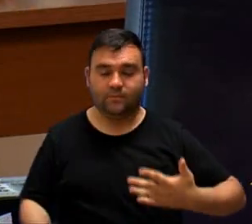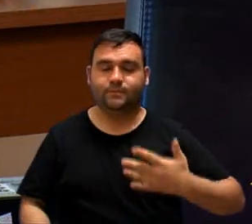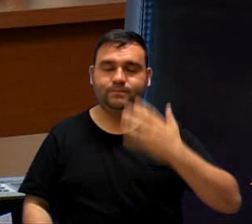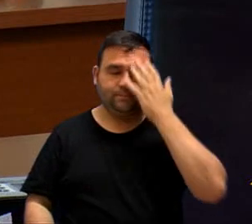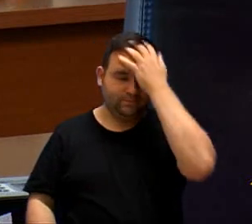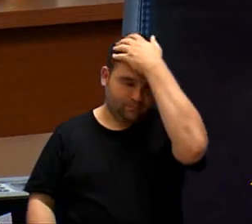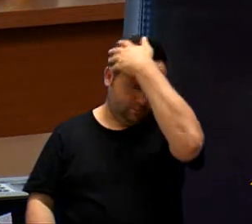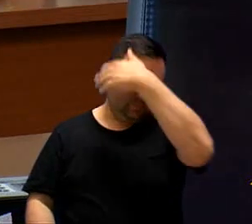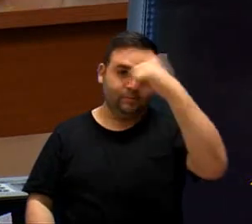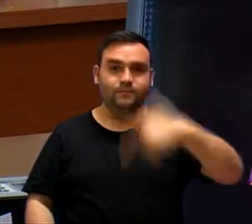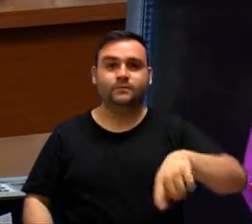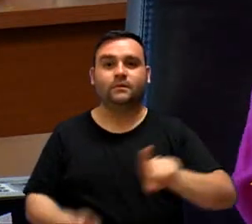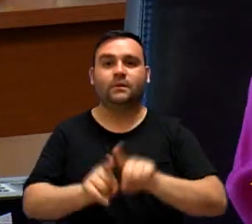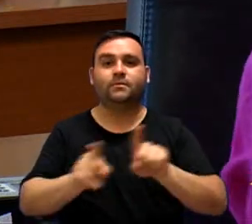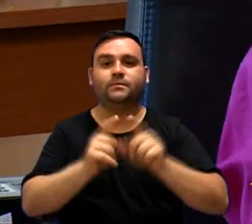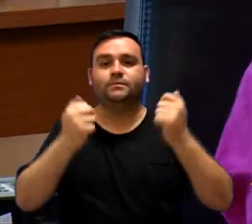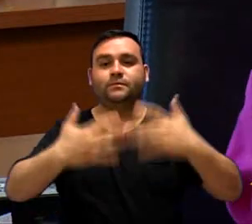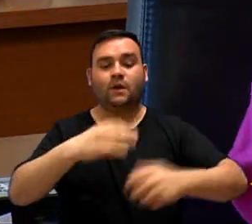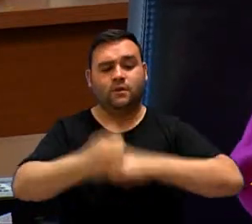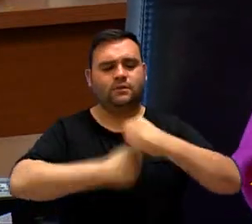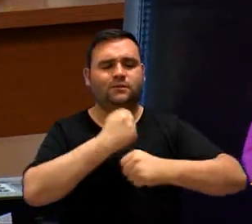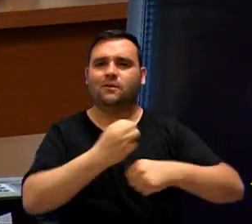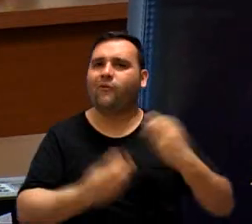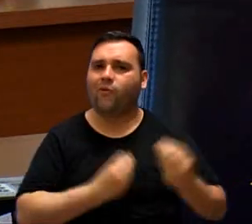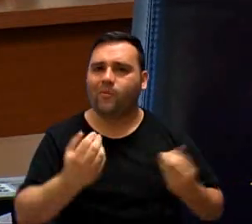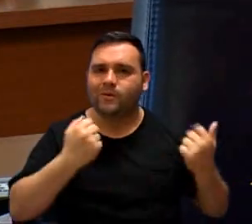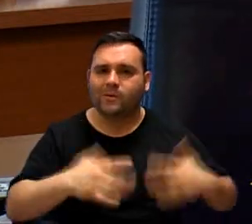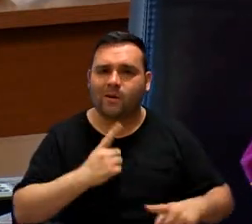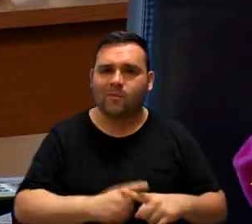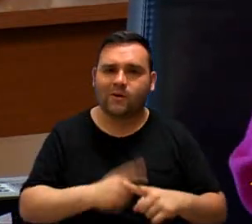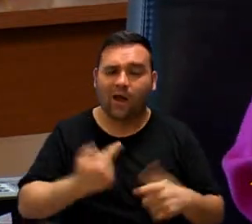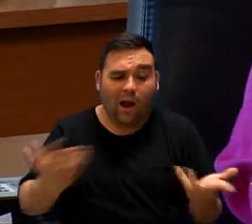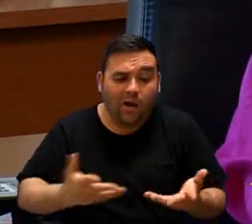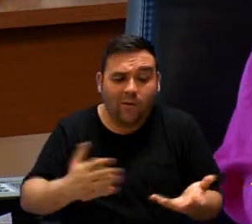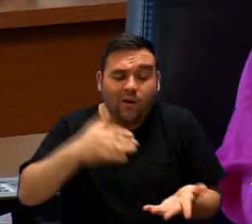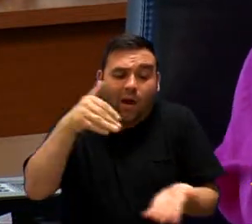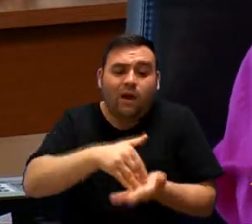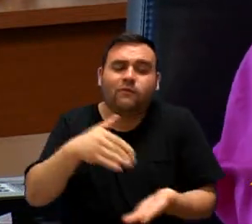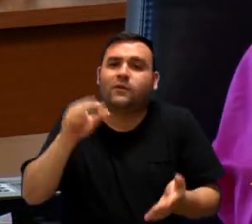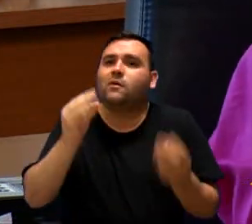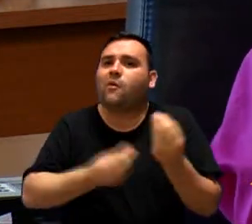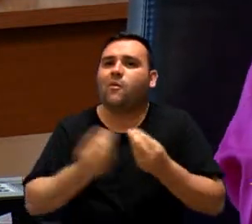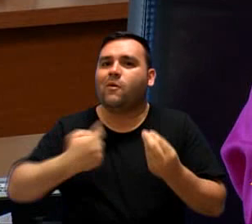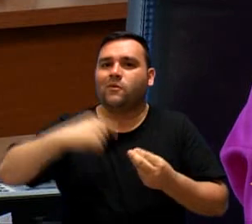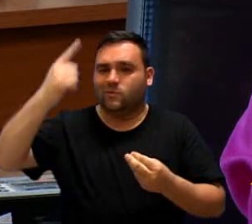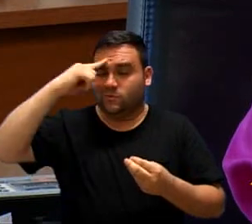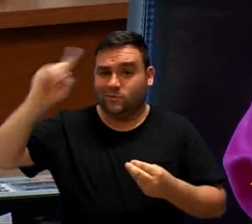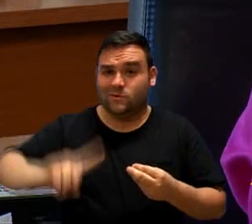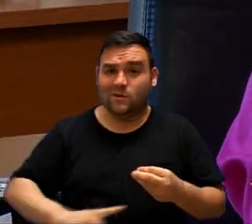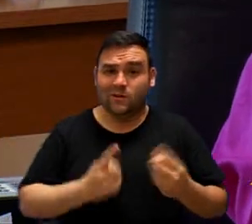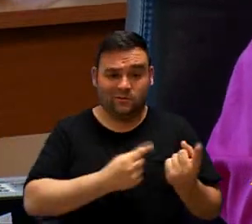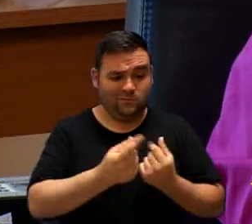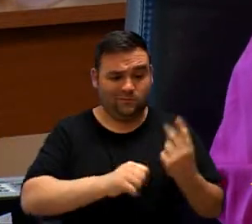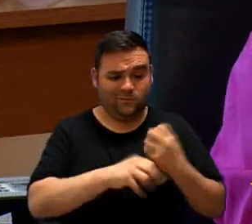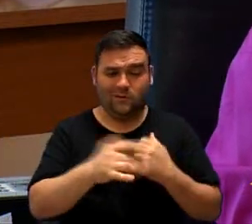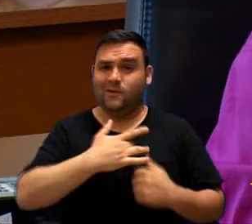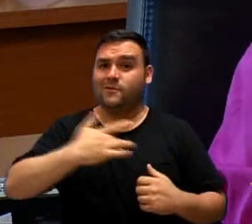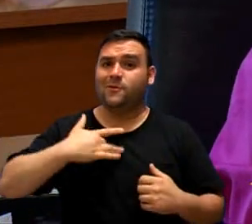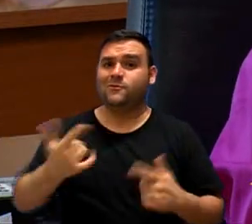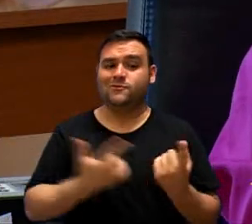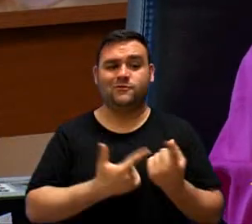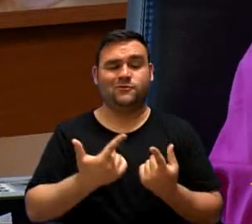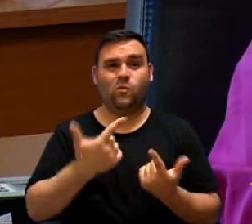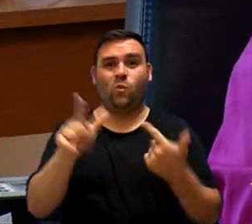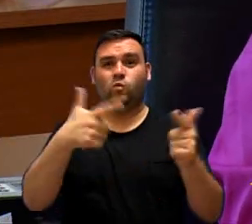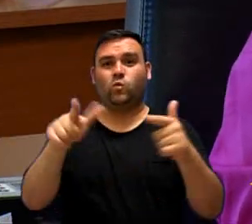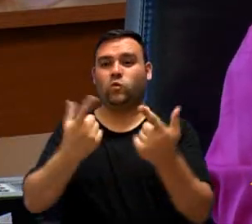E eu vim explicar o ano que vem. Como é que eu vou explicar o ano que vem se eu não sei nem o que vai acontecer esse ano, ainda que nós não temos mais orçamento na área da saúde e